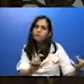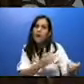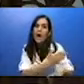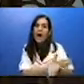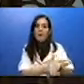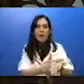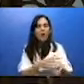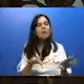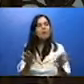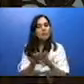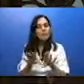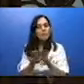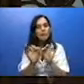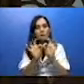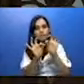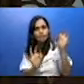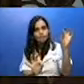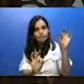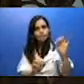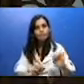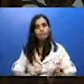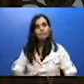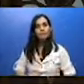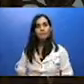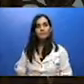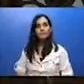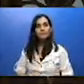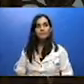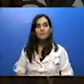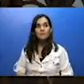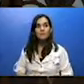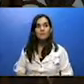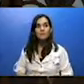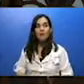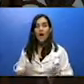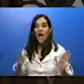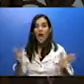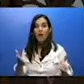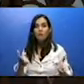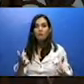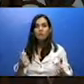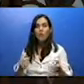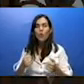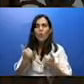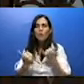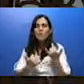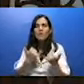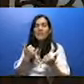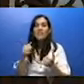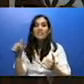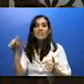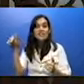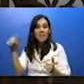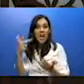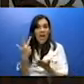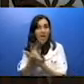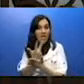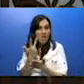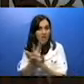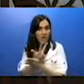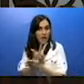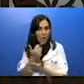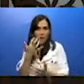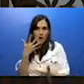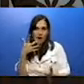pareamento e agora que como se fosse um joguinho de sete anos mas mais simplesinho para uma criança que também